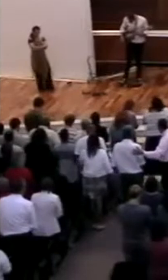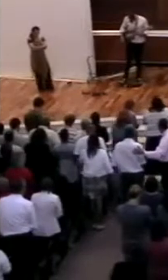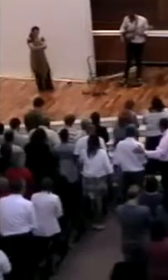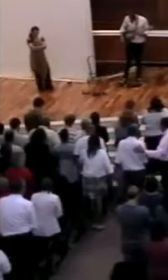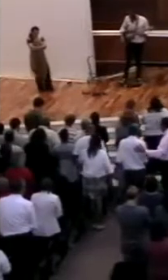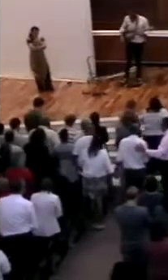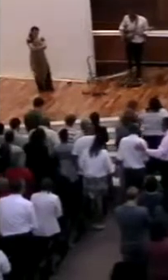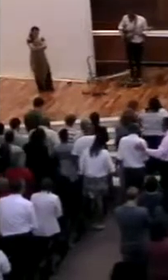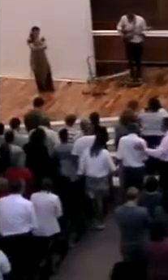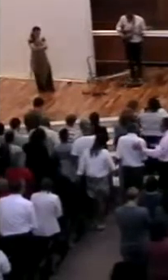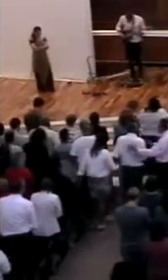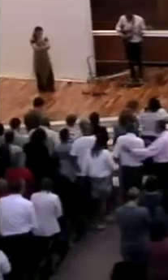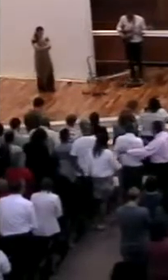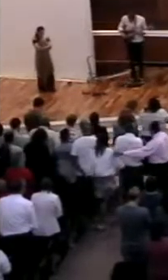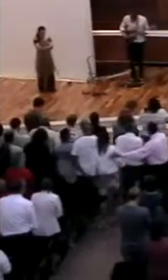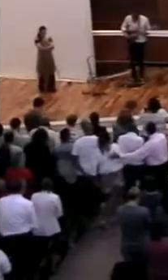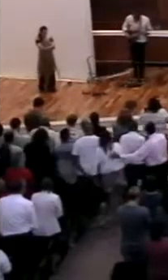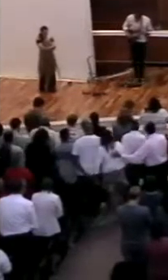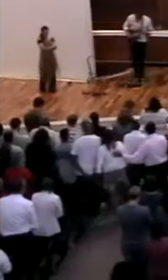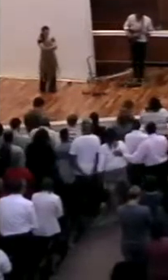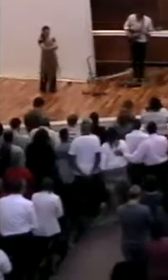Deus está no controle.